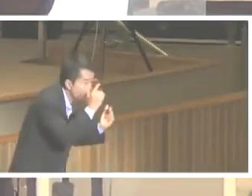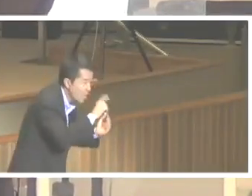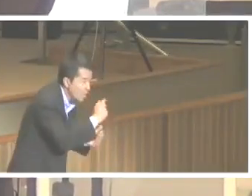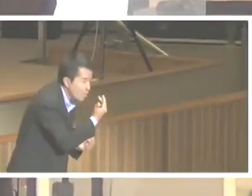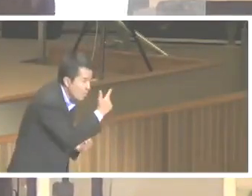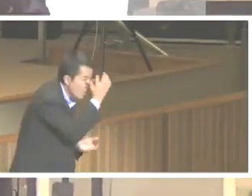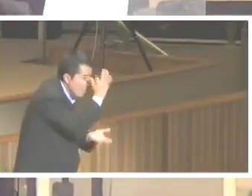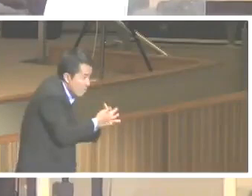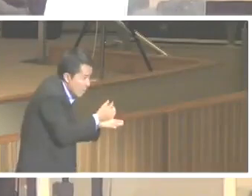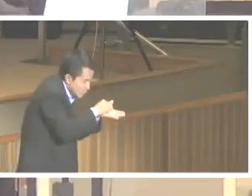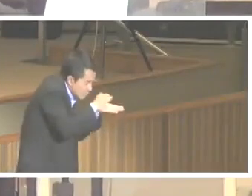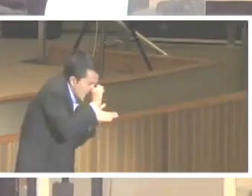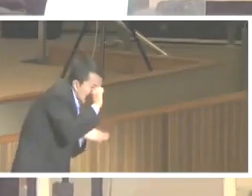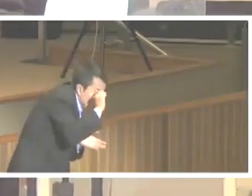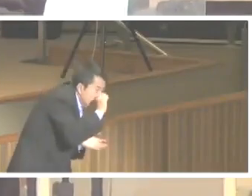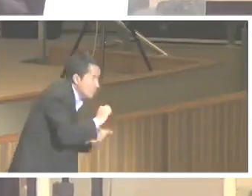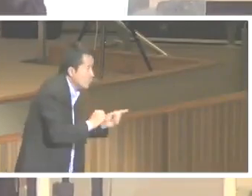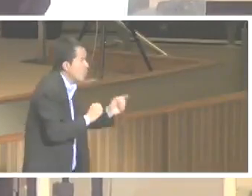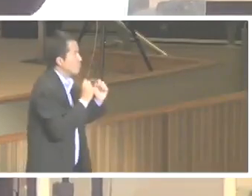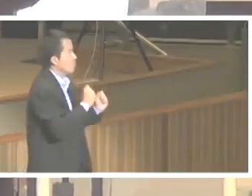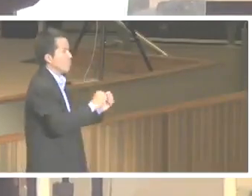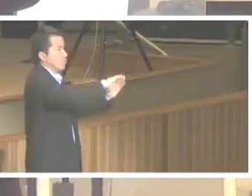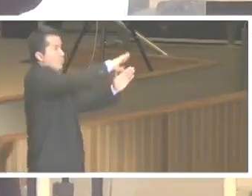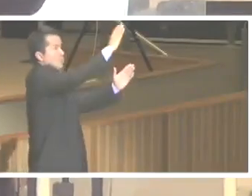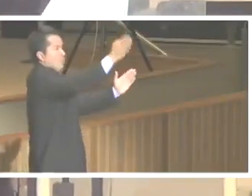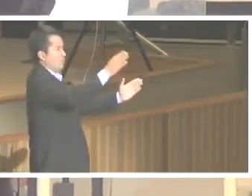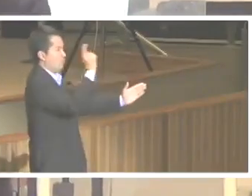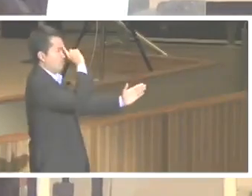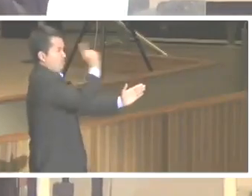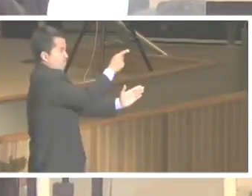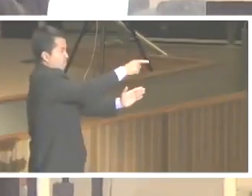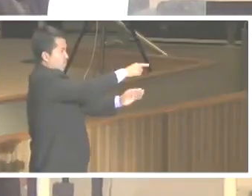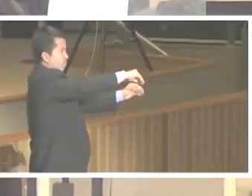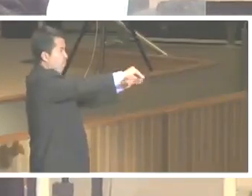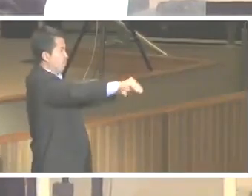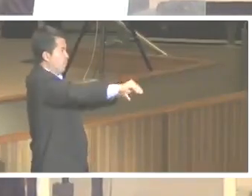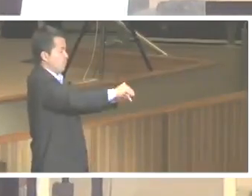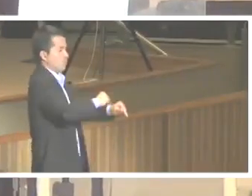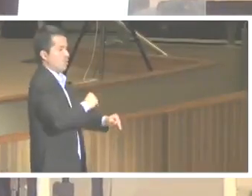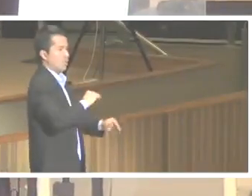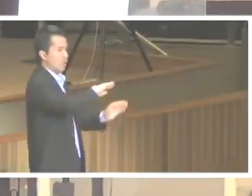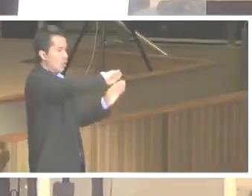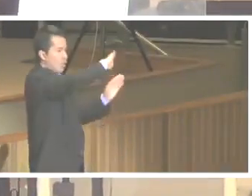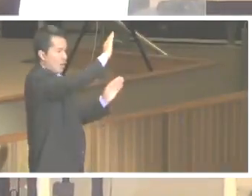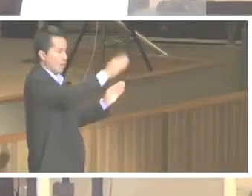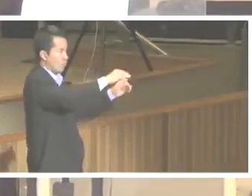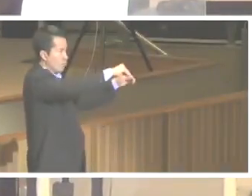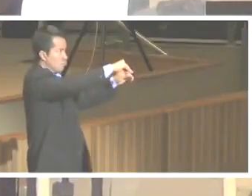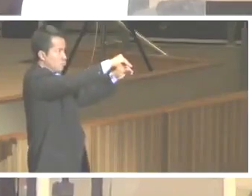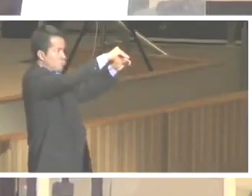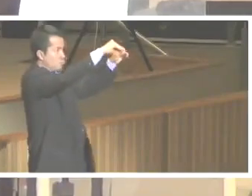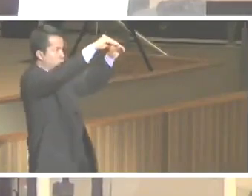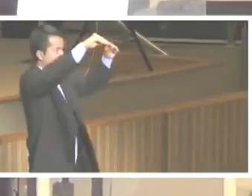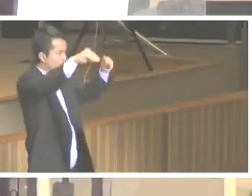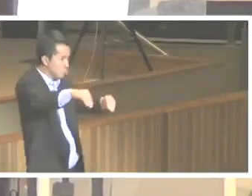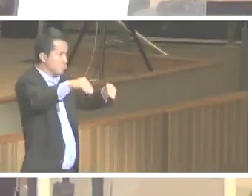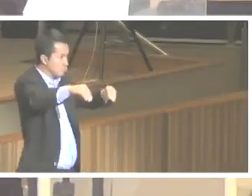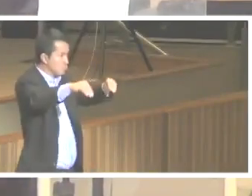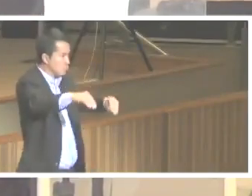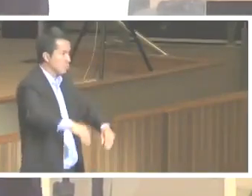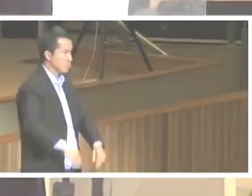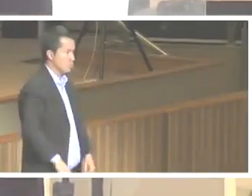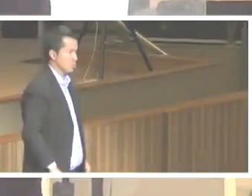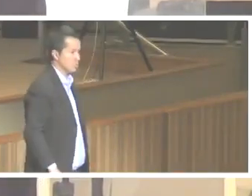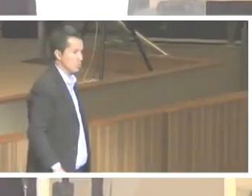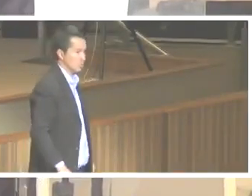porque o problema não é o tamanho da fé mas é o tamanho do deus em quem você